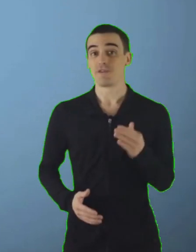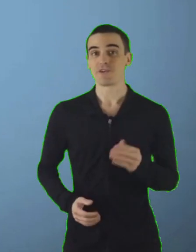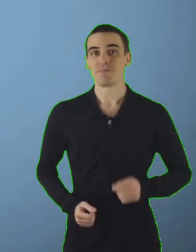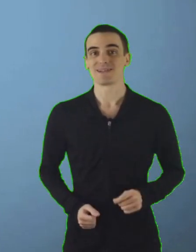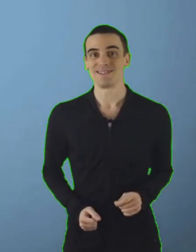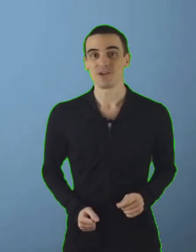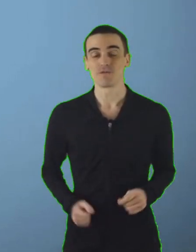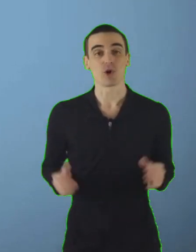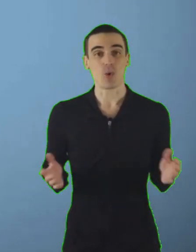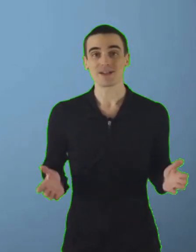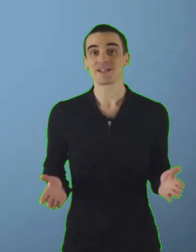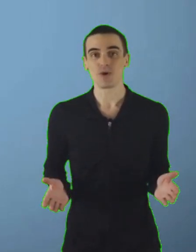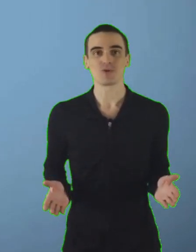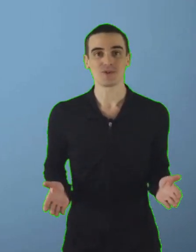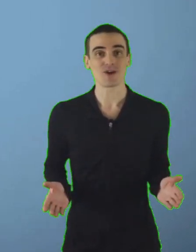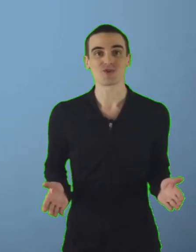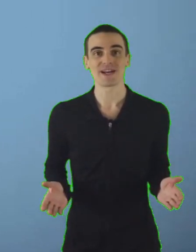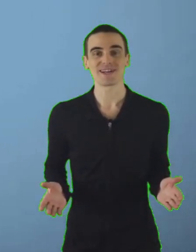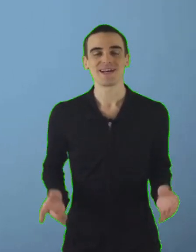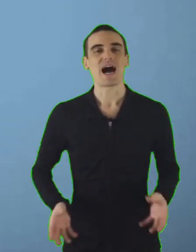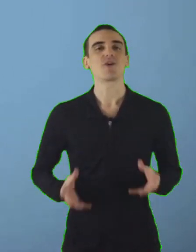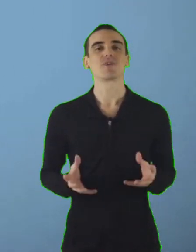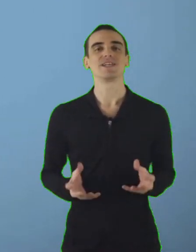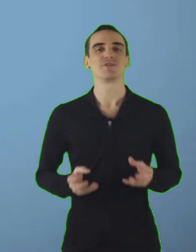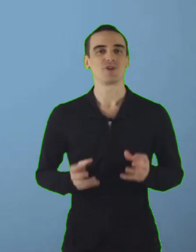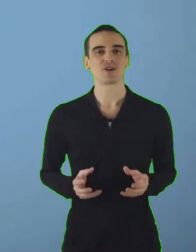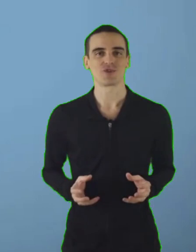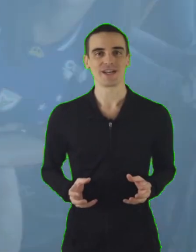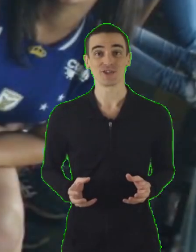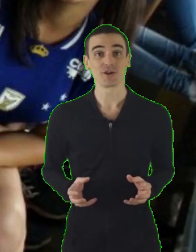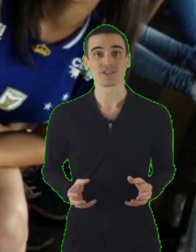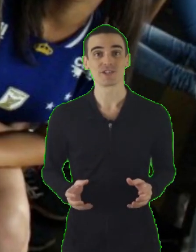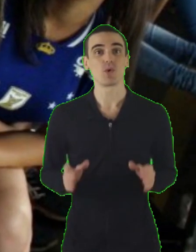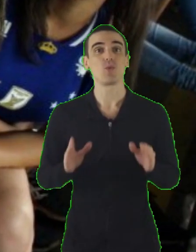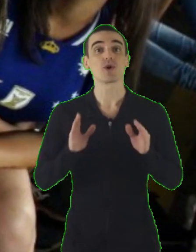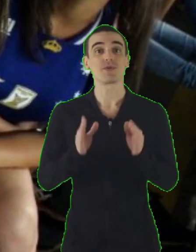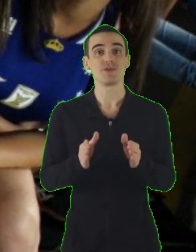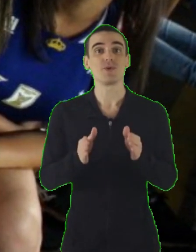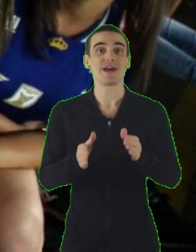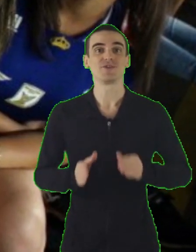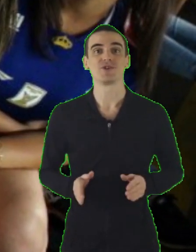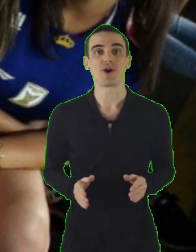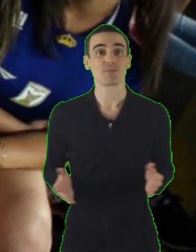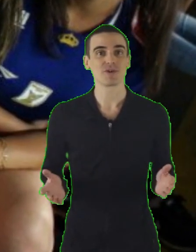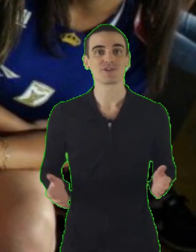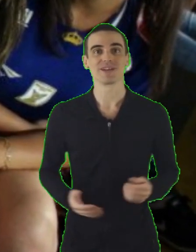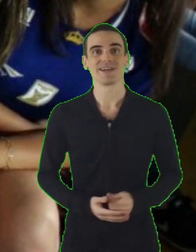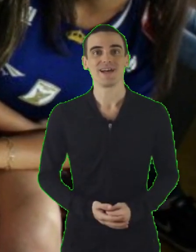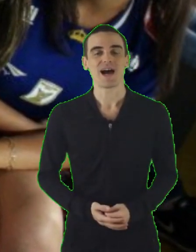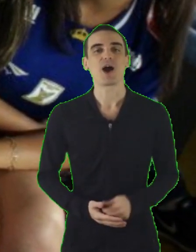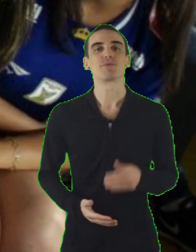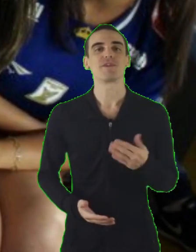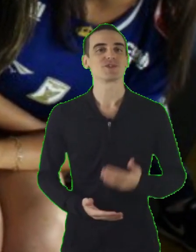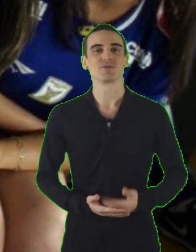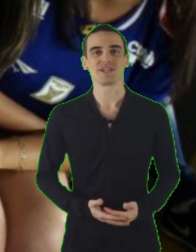foi noticiado agora. Ronaldo age rápido e está por detalhes de anunciar reforço. Fala, torcedor do Cruzeiro. Se